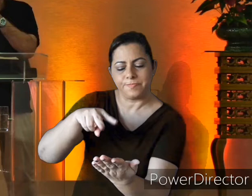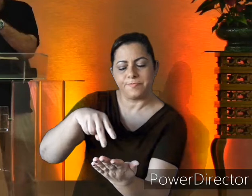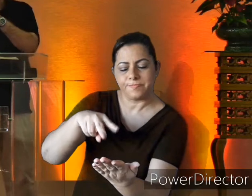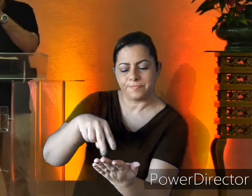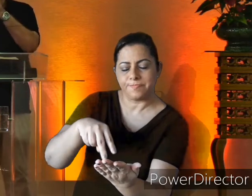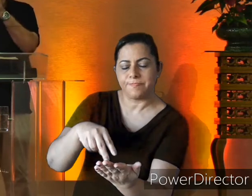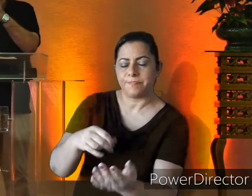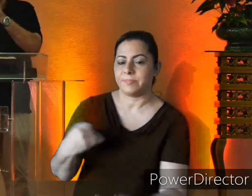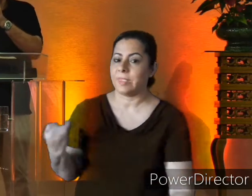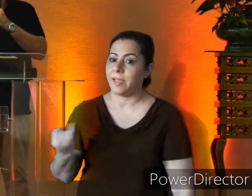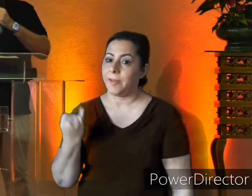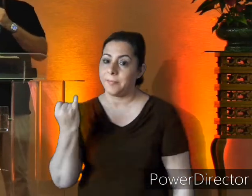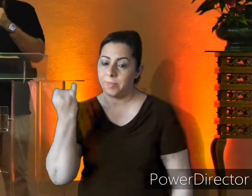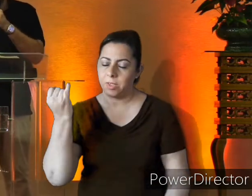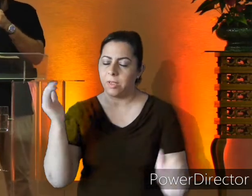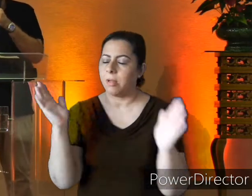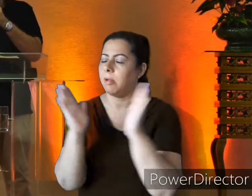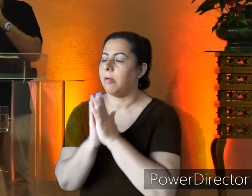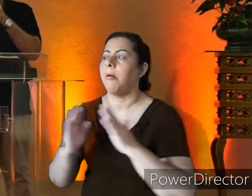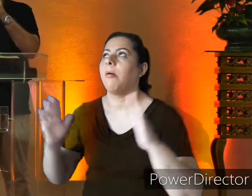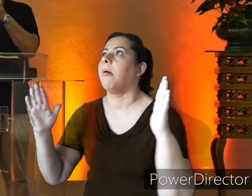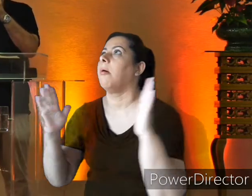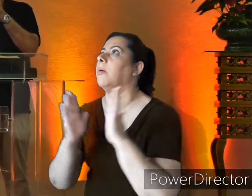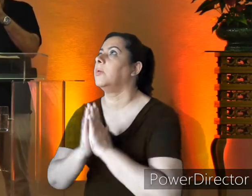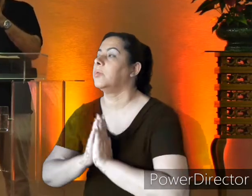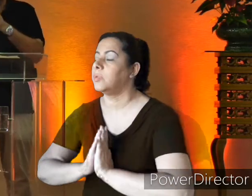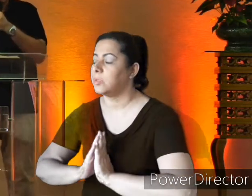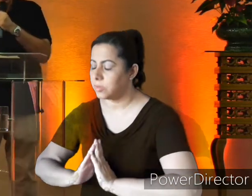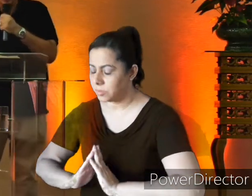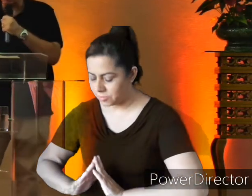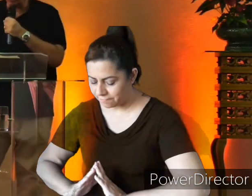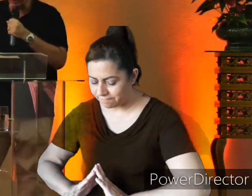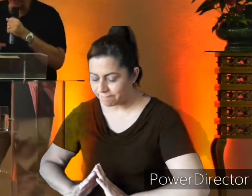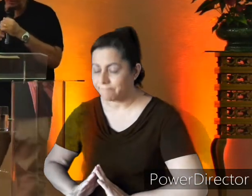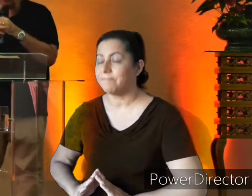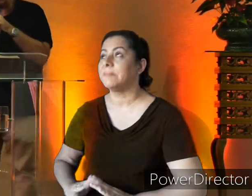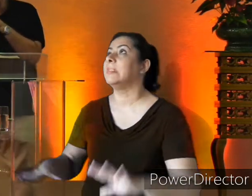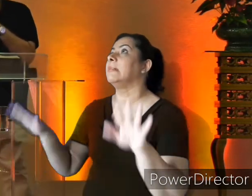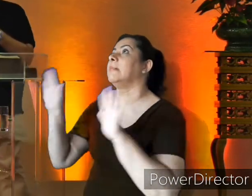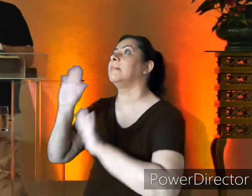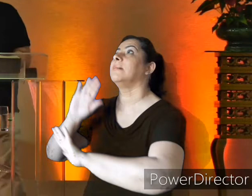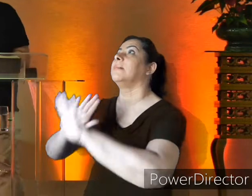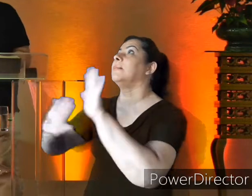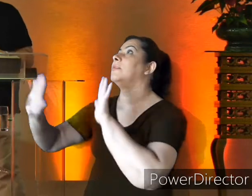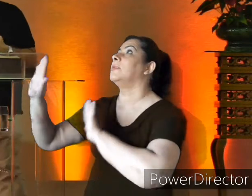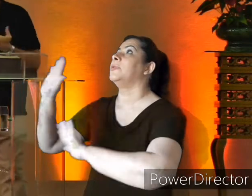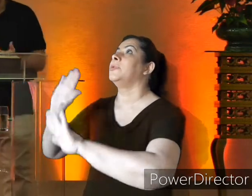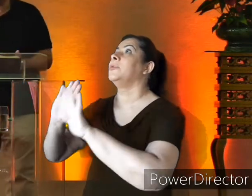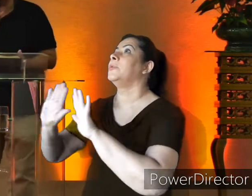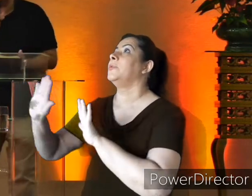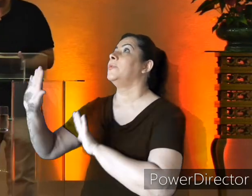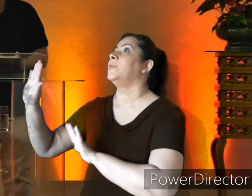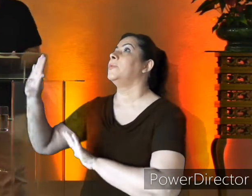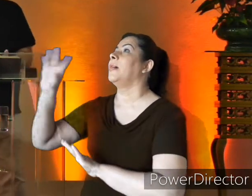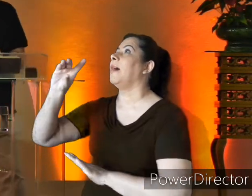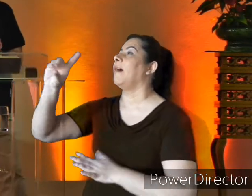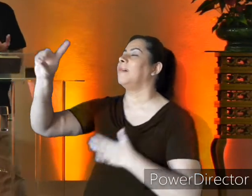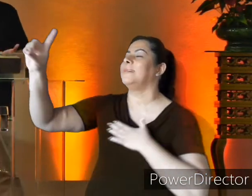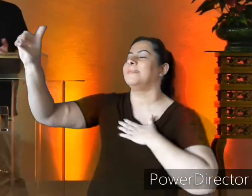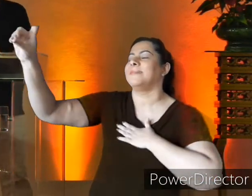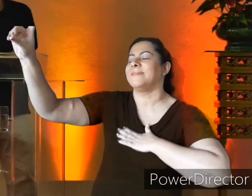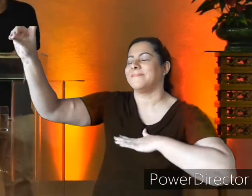importância de orarmos, a importância de adorarmos ao Senhor, a importância de vivermos uma vida agradável a